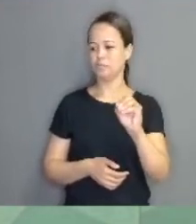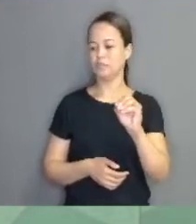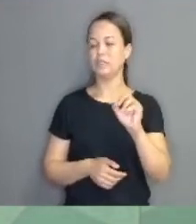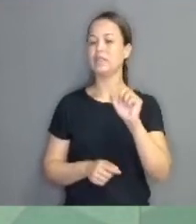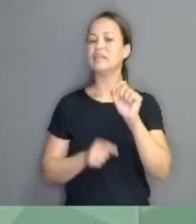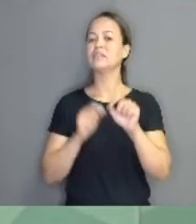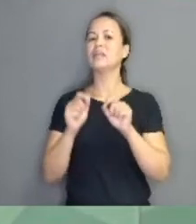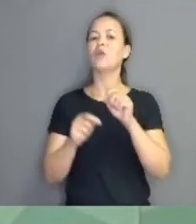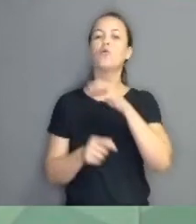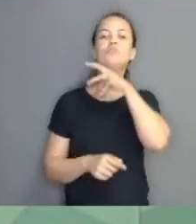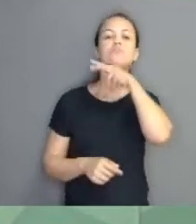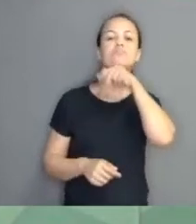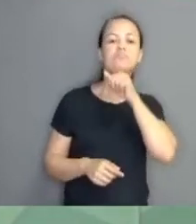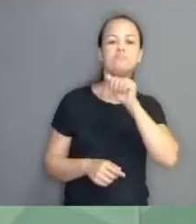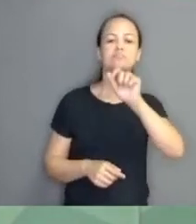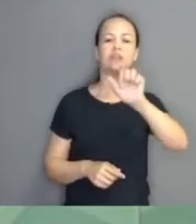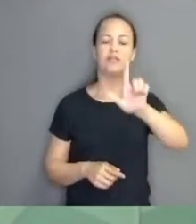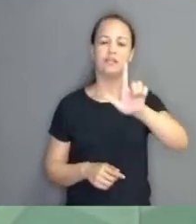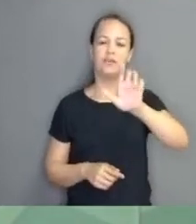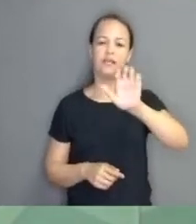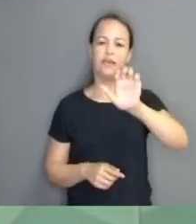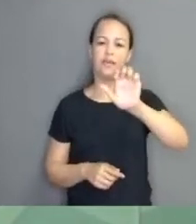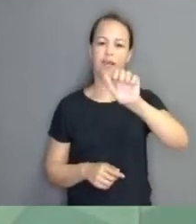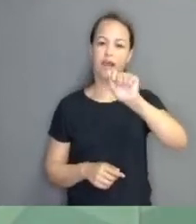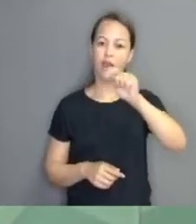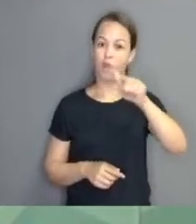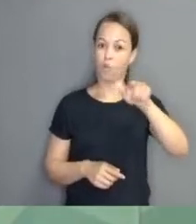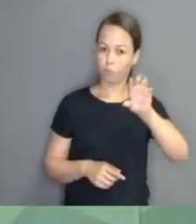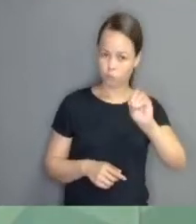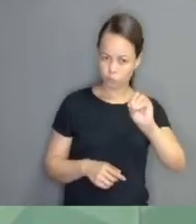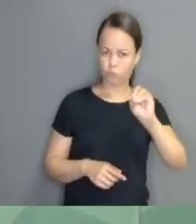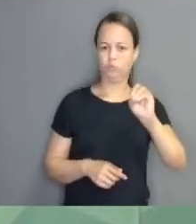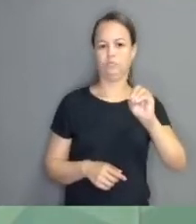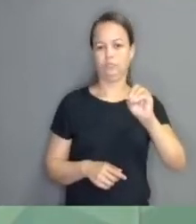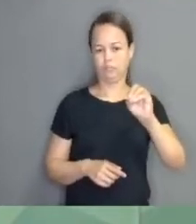esse aqui é o leão leão